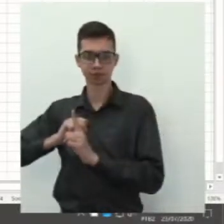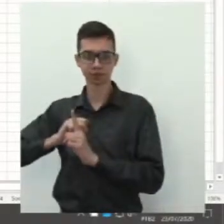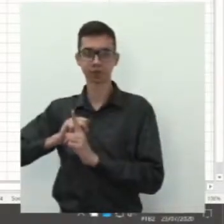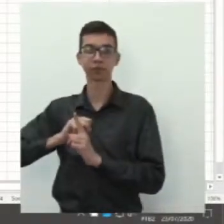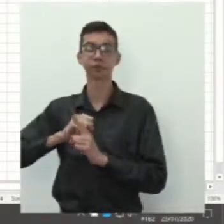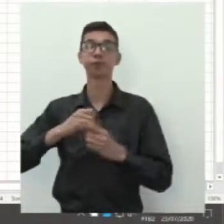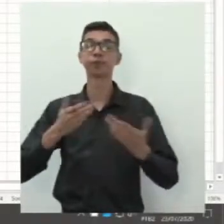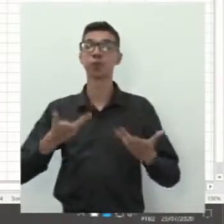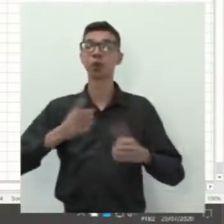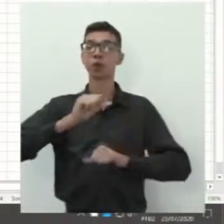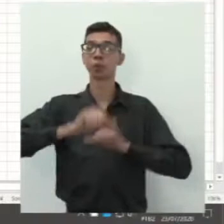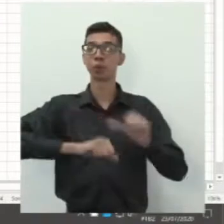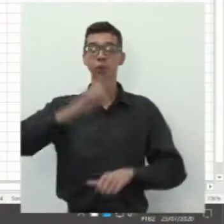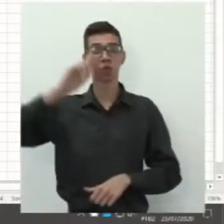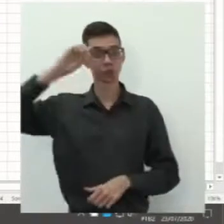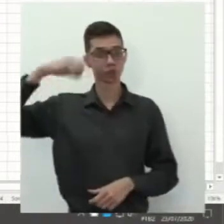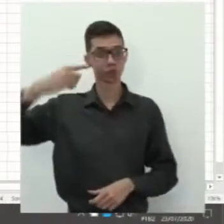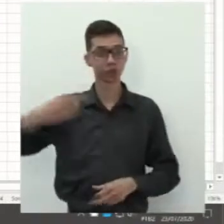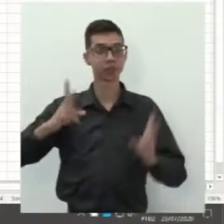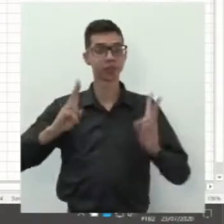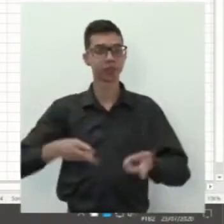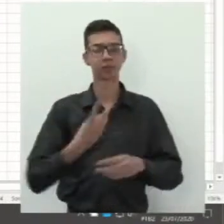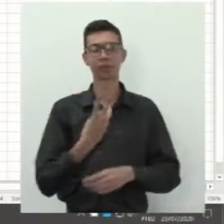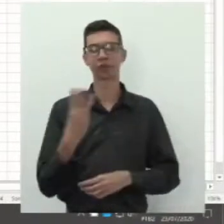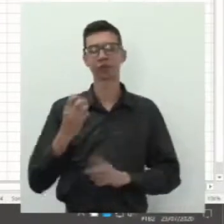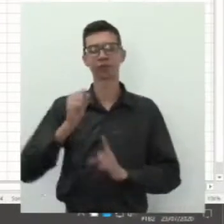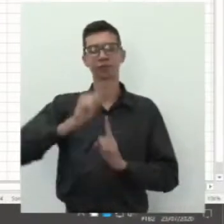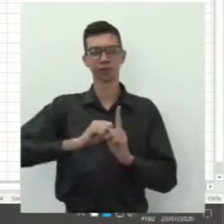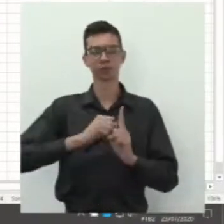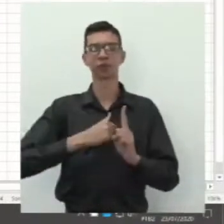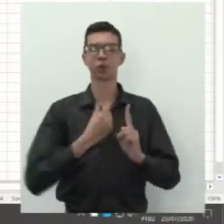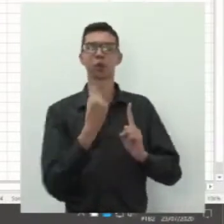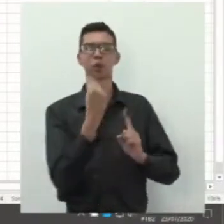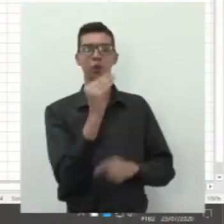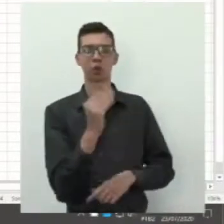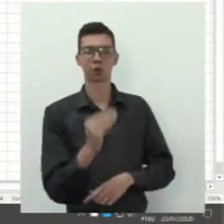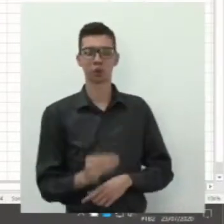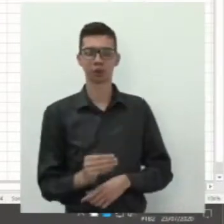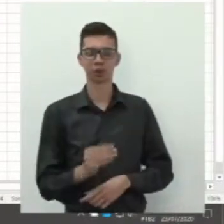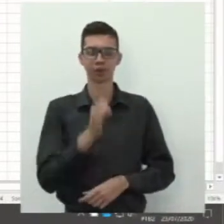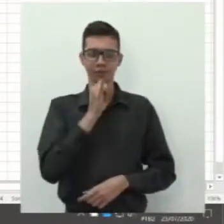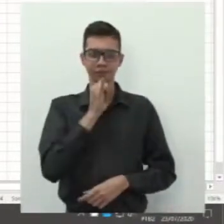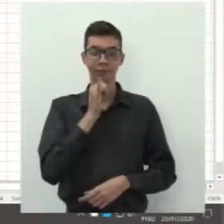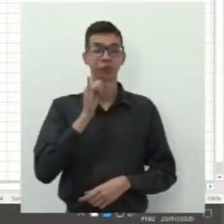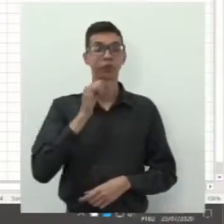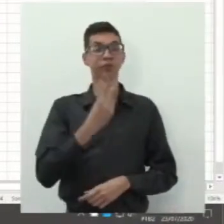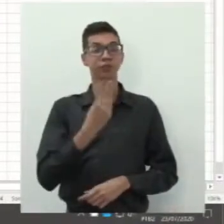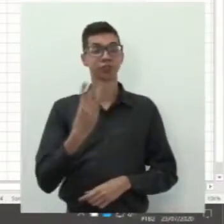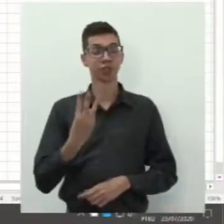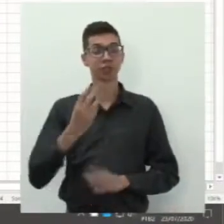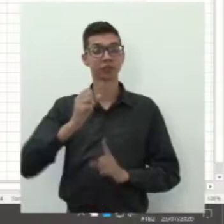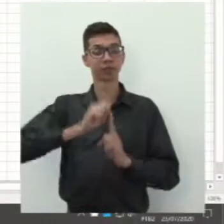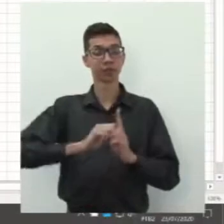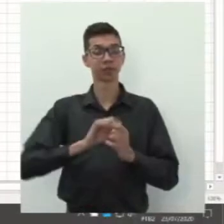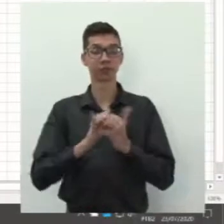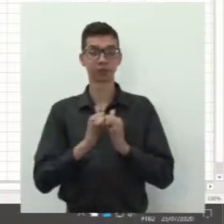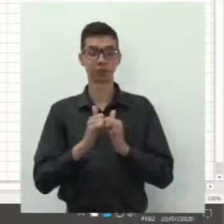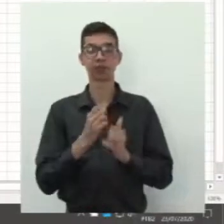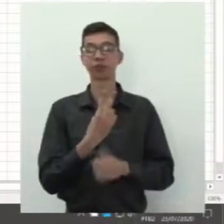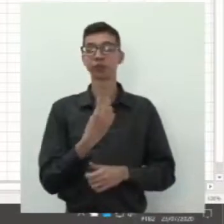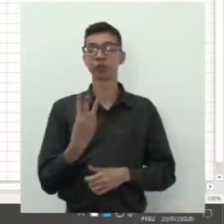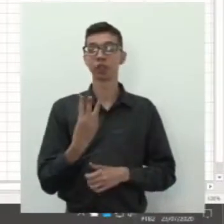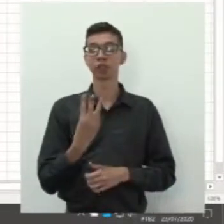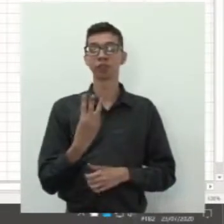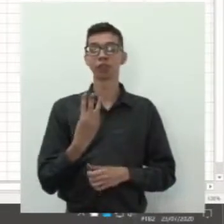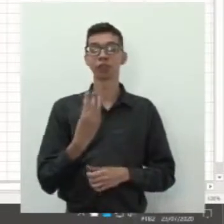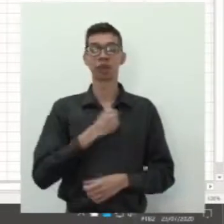transforma, então, em todo dia 23 do mês a série que eu coloquei para ele. Então, 23/7, 23/8,